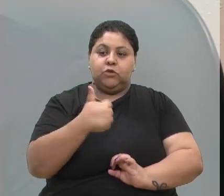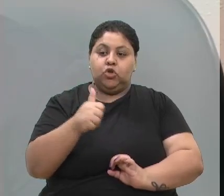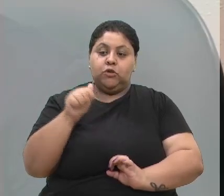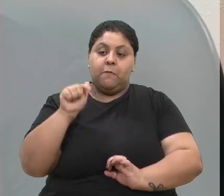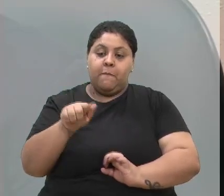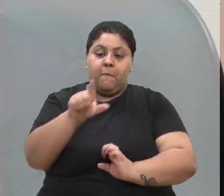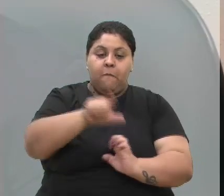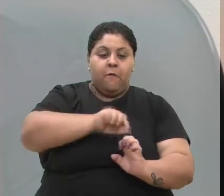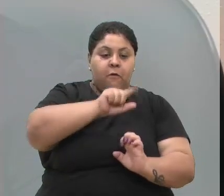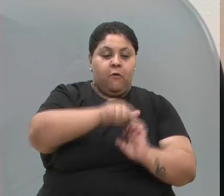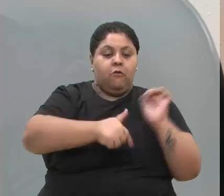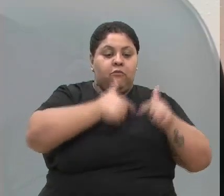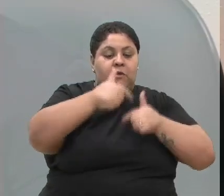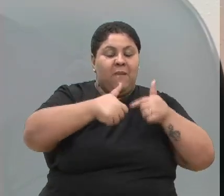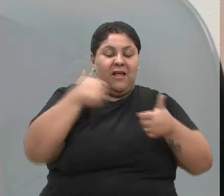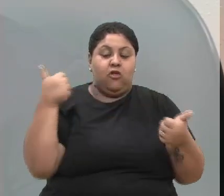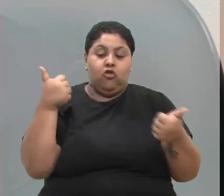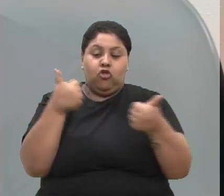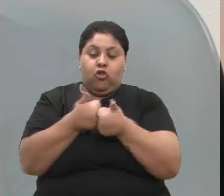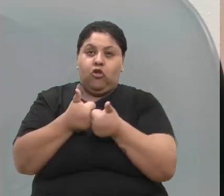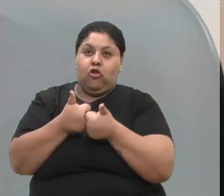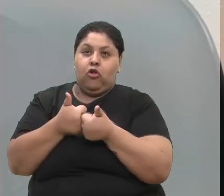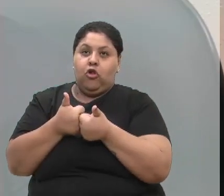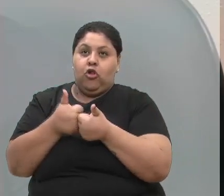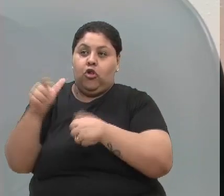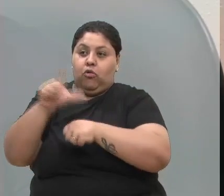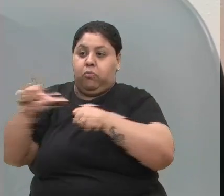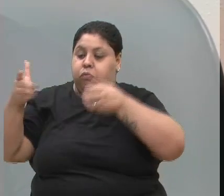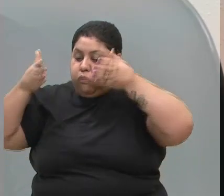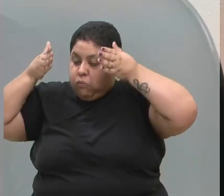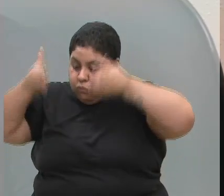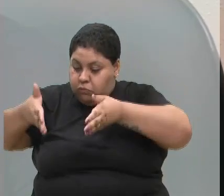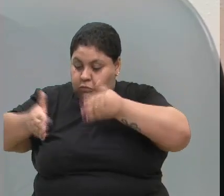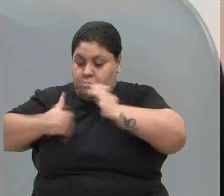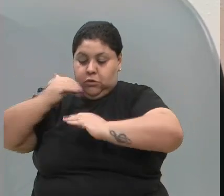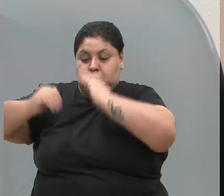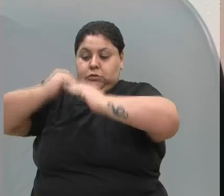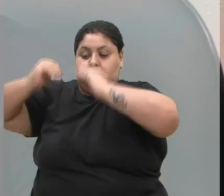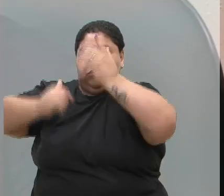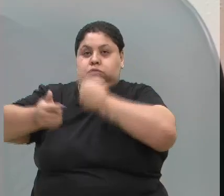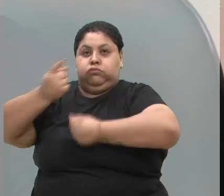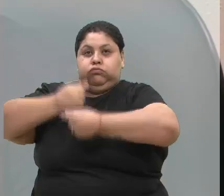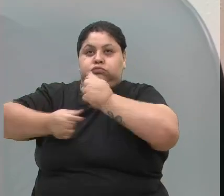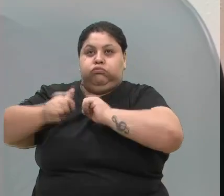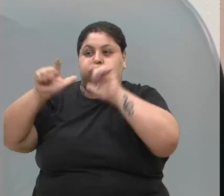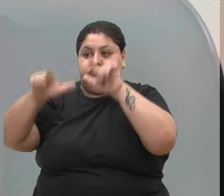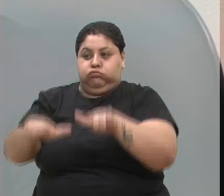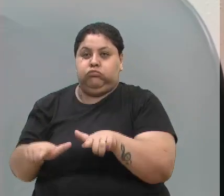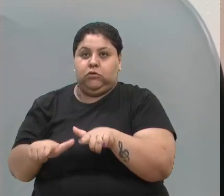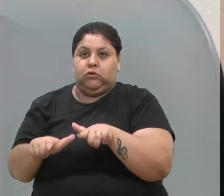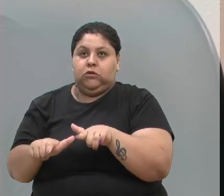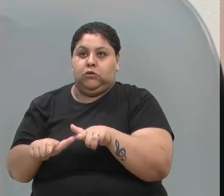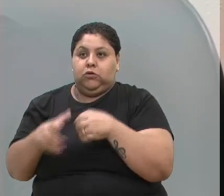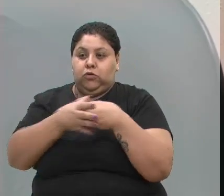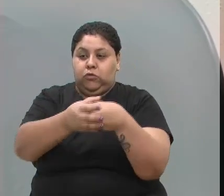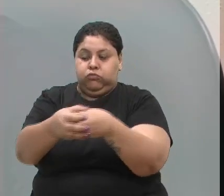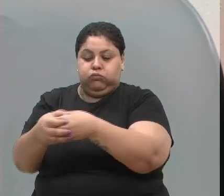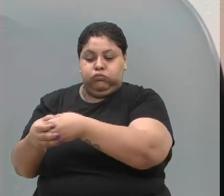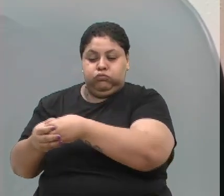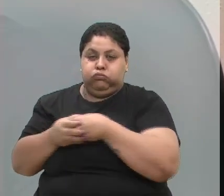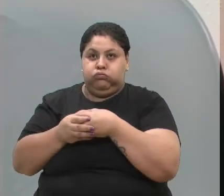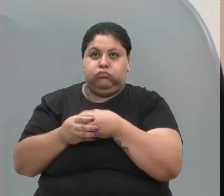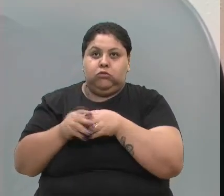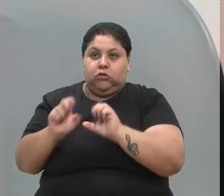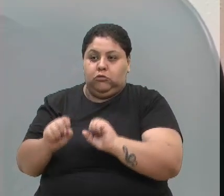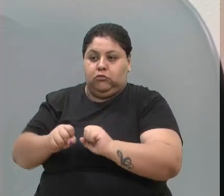região e vem atuando ao lado dos comerciantes, focando no desenvolvimento econômico local, na negociação das convenções coletivas, no